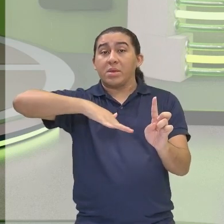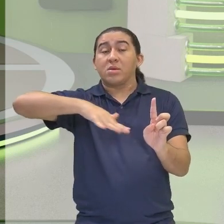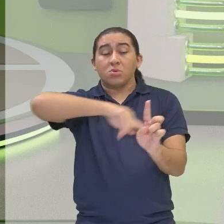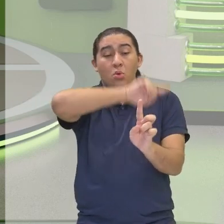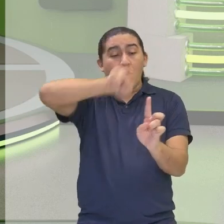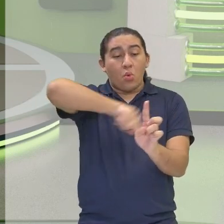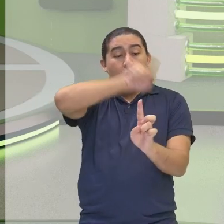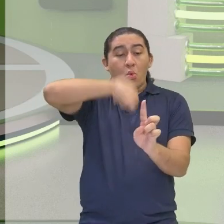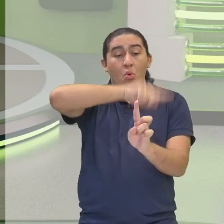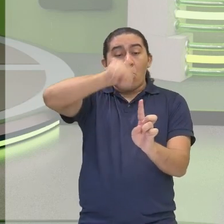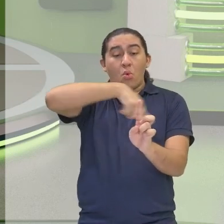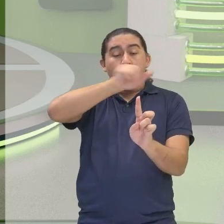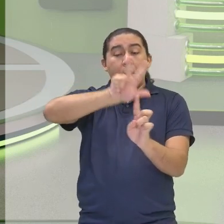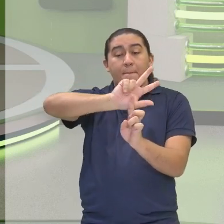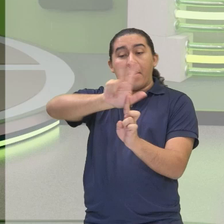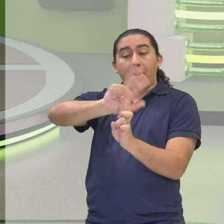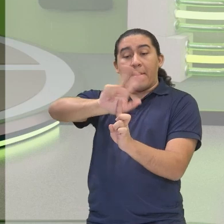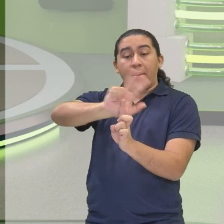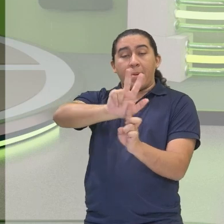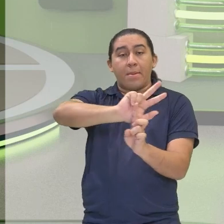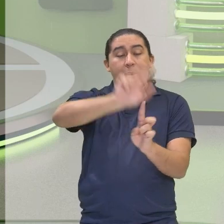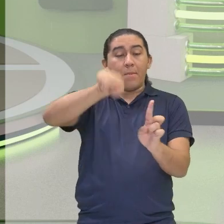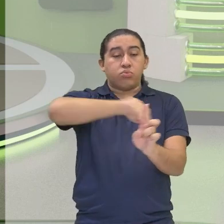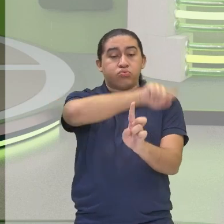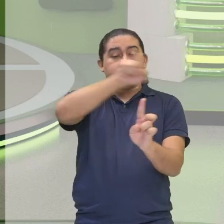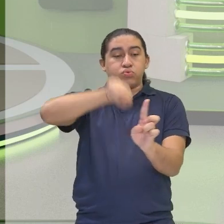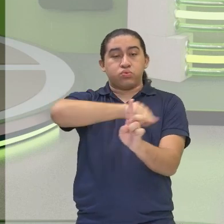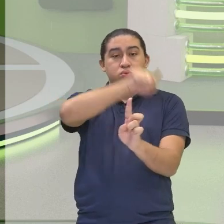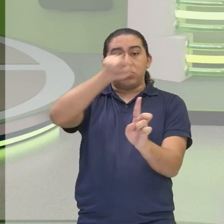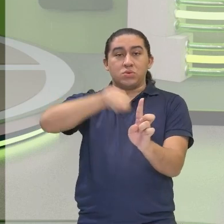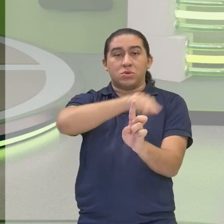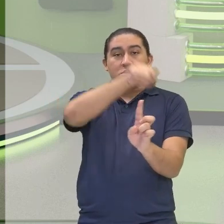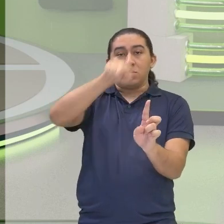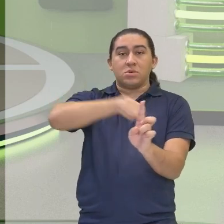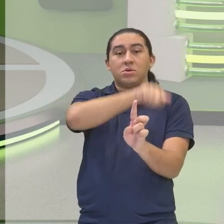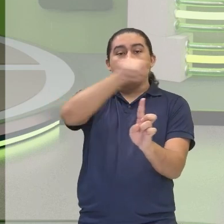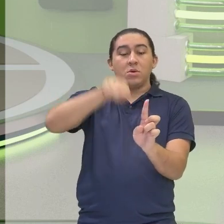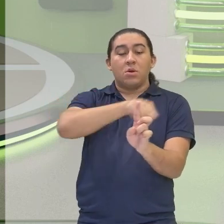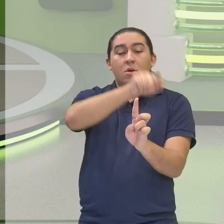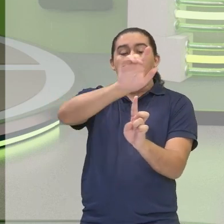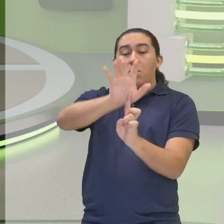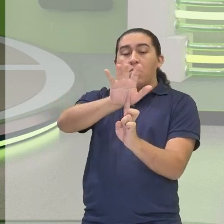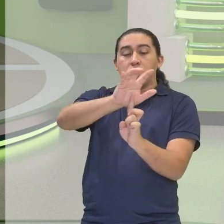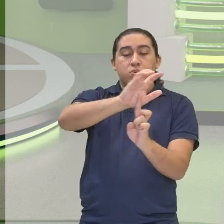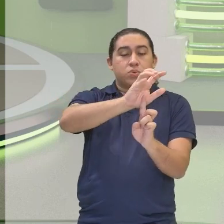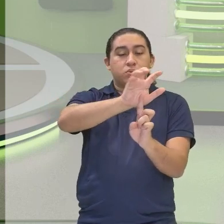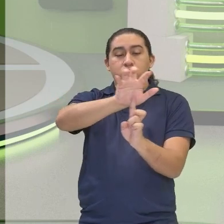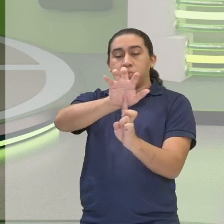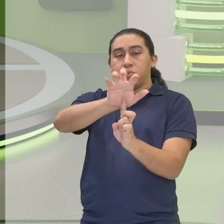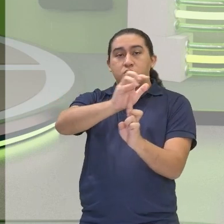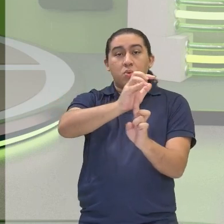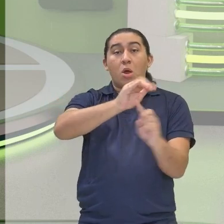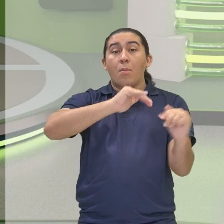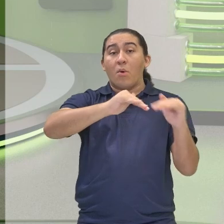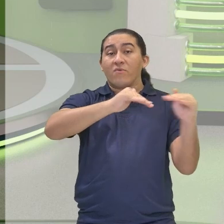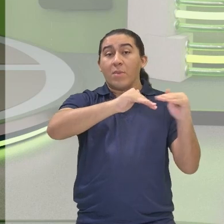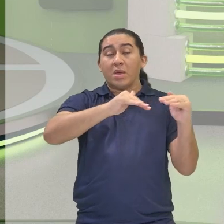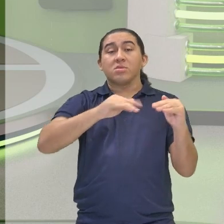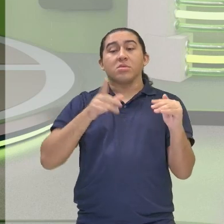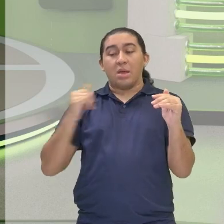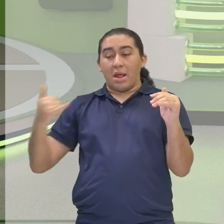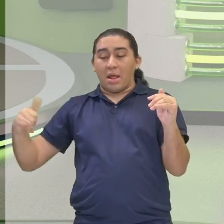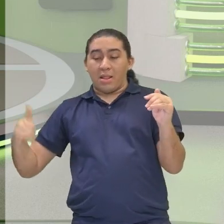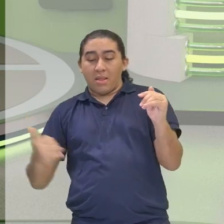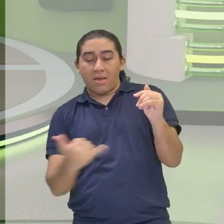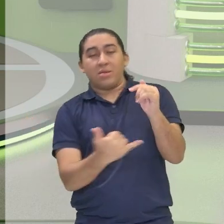em energia eólica, né? Porque ele produz vento, certo? E ele também produz energia, produz movimento, então tem energia mecânica envolvida